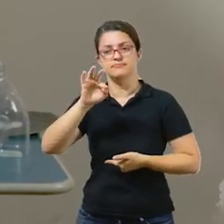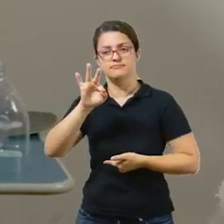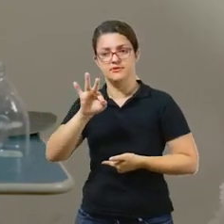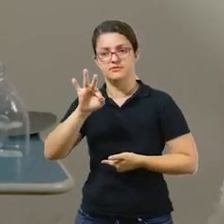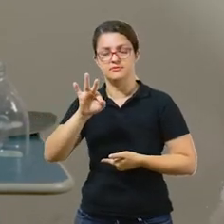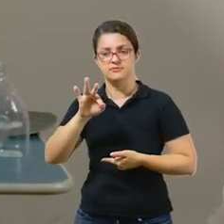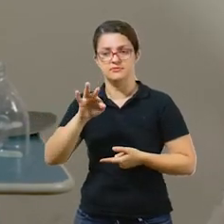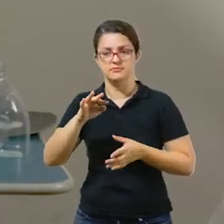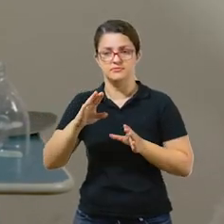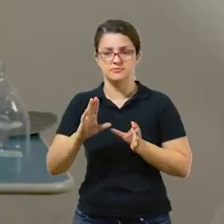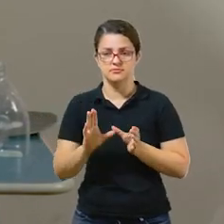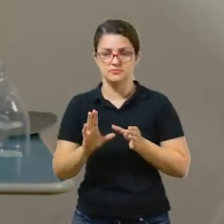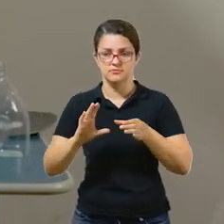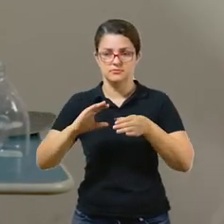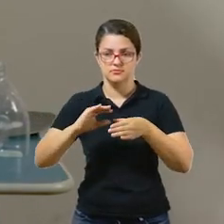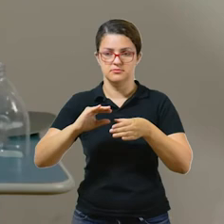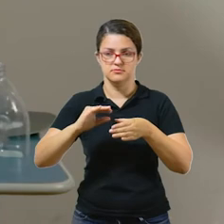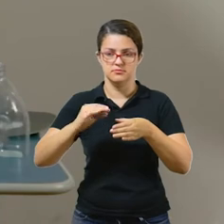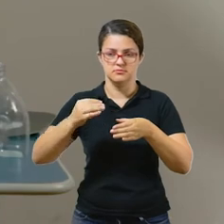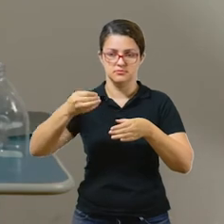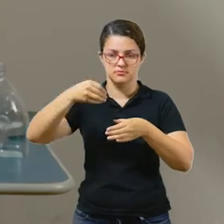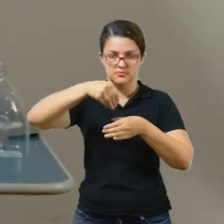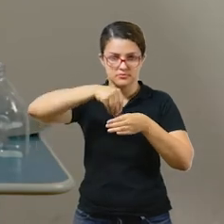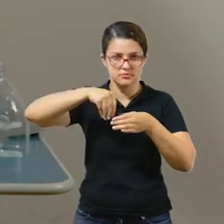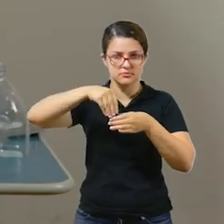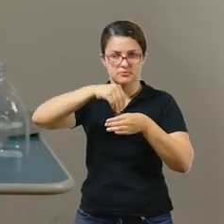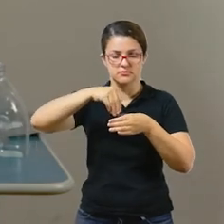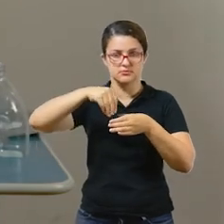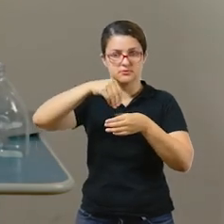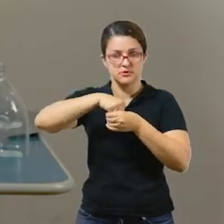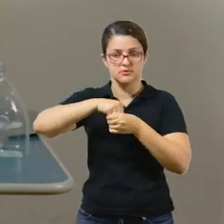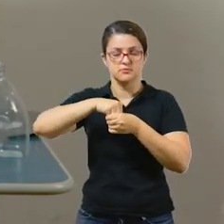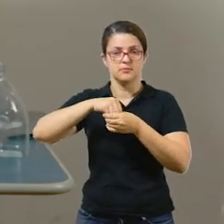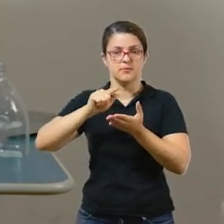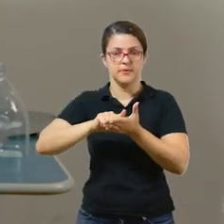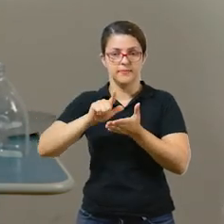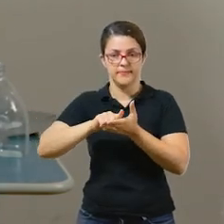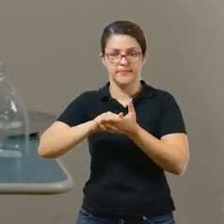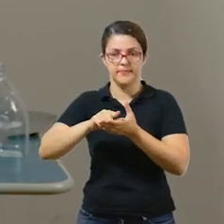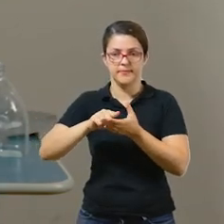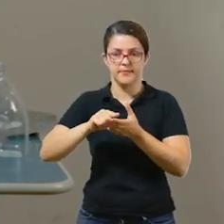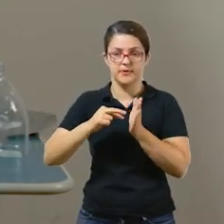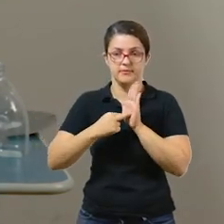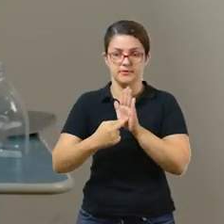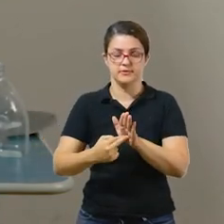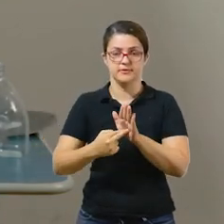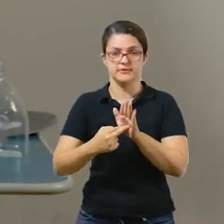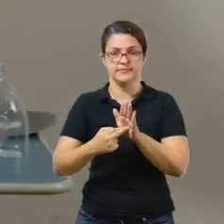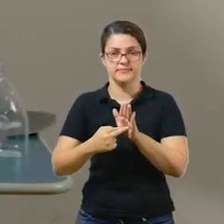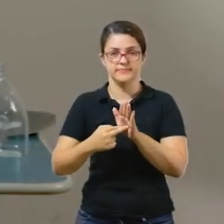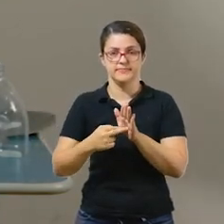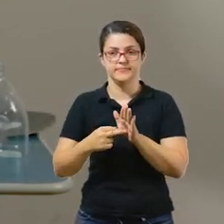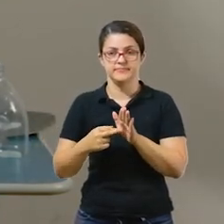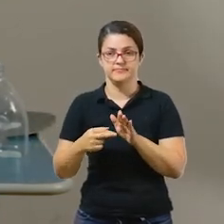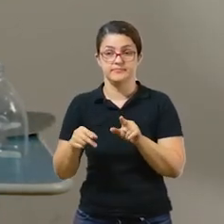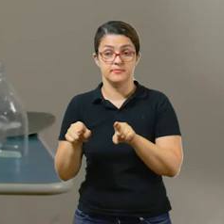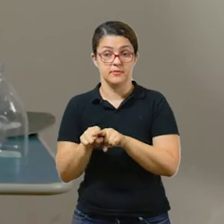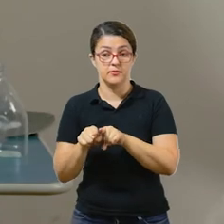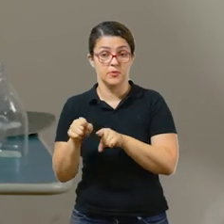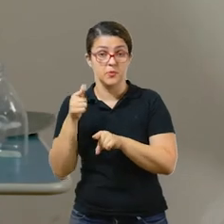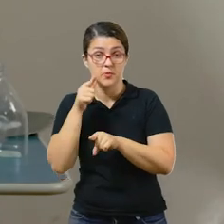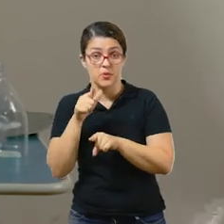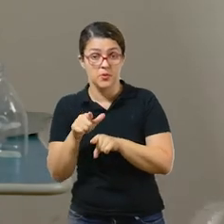para representar a nossa maçãzinha verde. Temos também esta, que ela é feita a partir do rolinho de